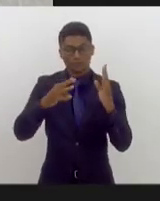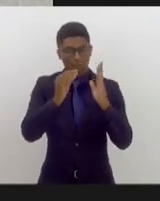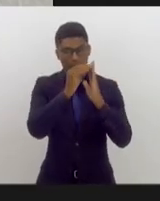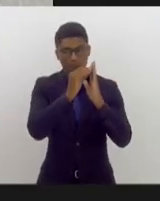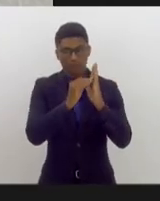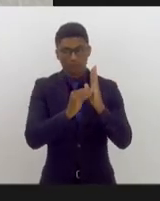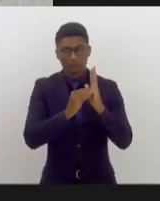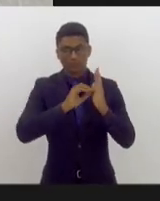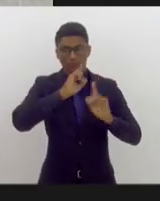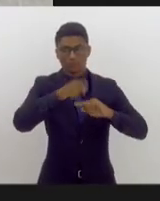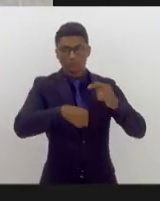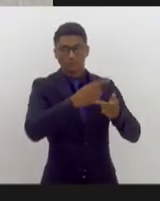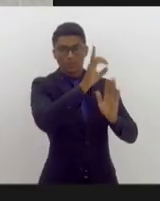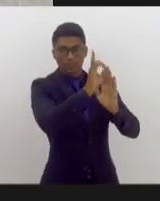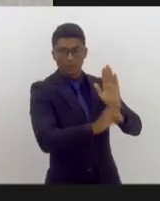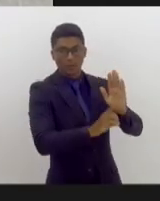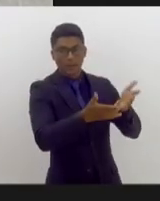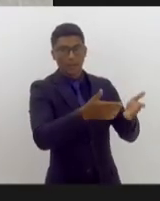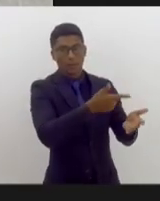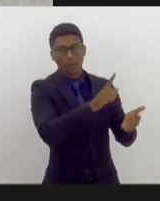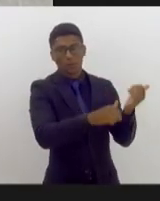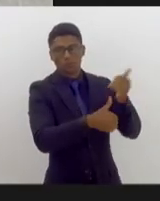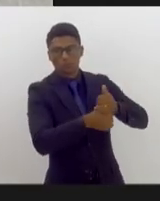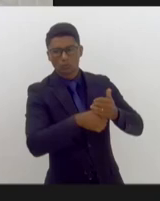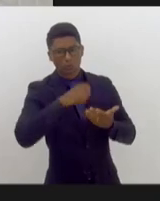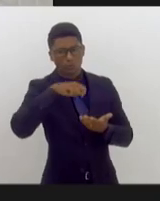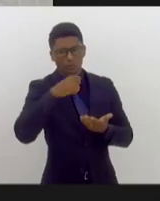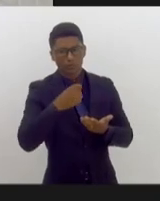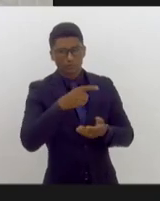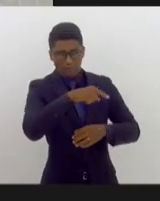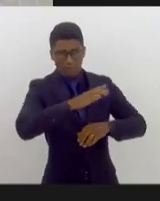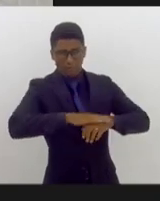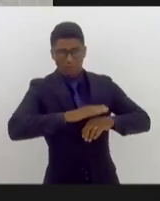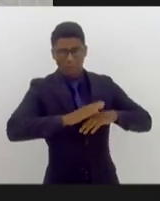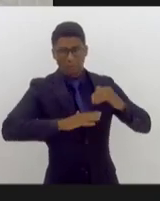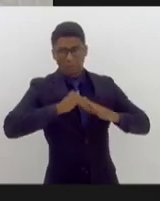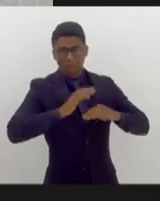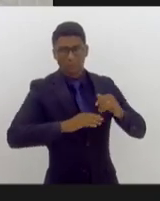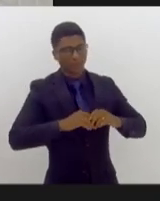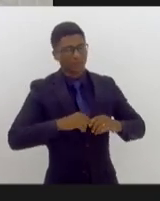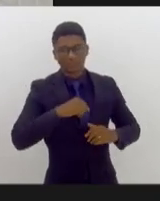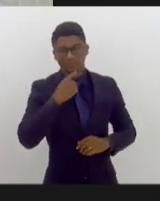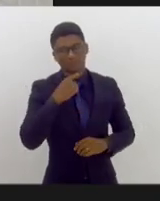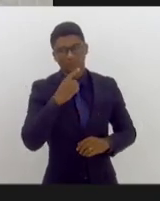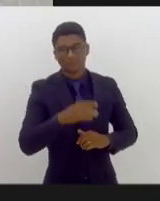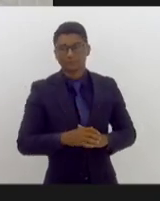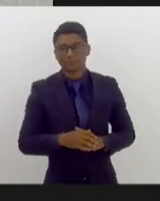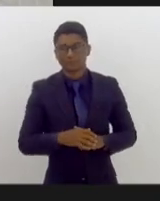que a diretora não é nutricionista, né? Então, agradeço a todos e todas.